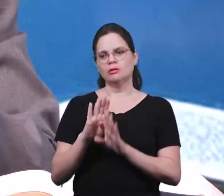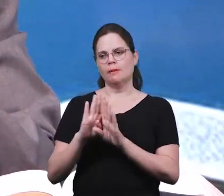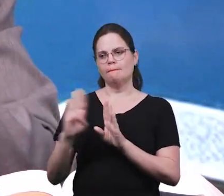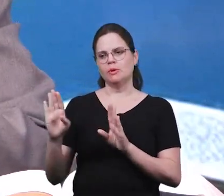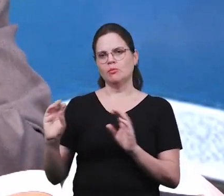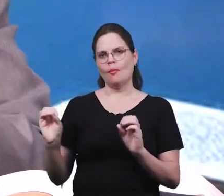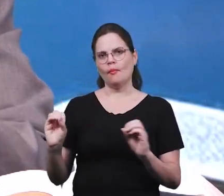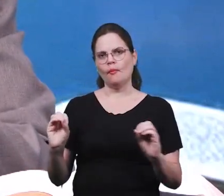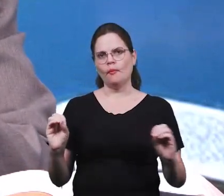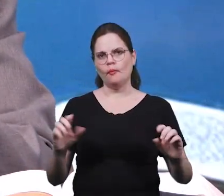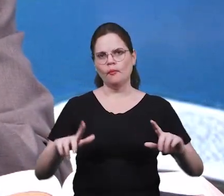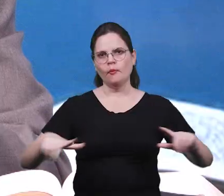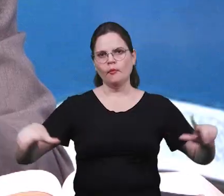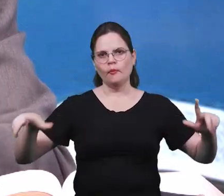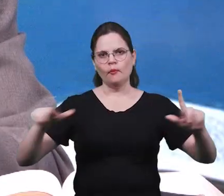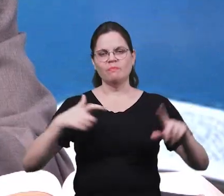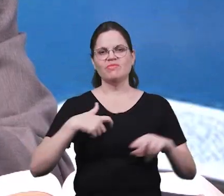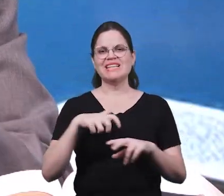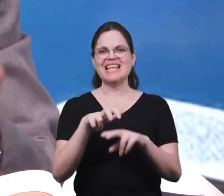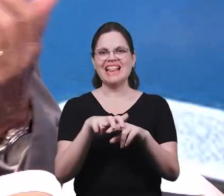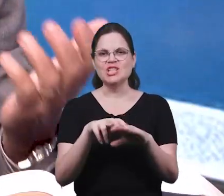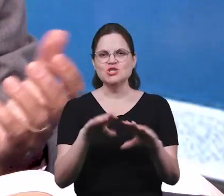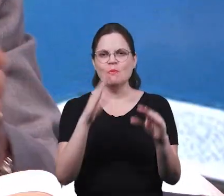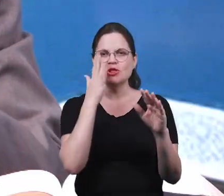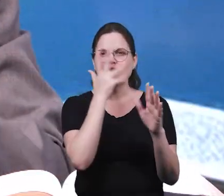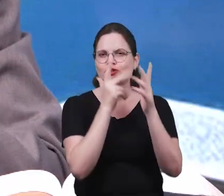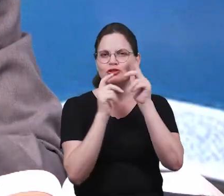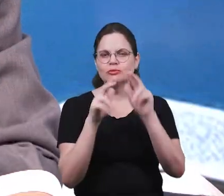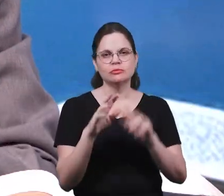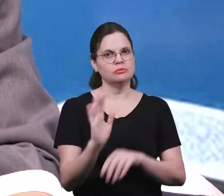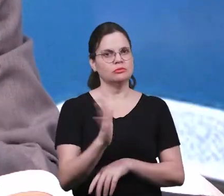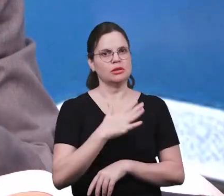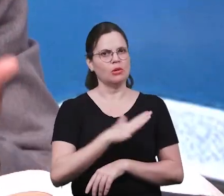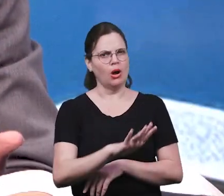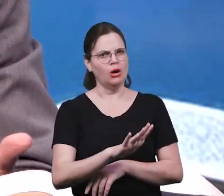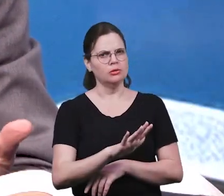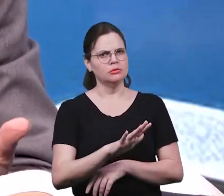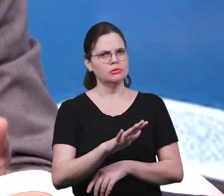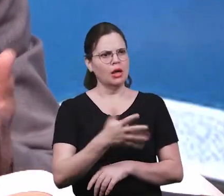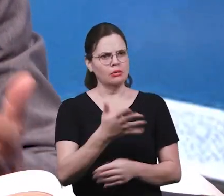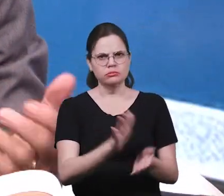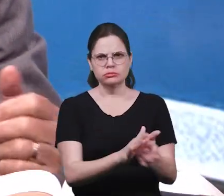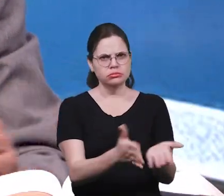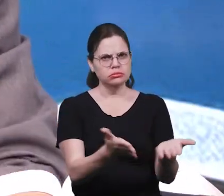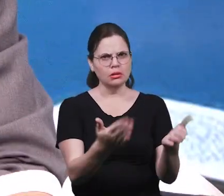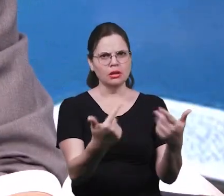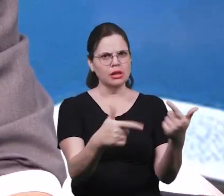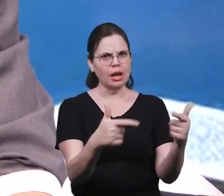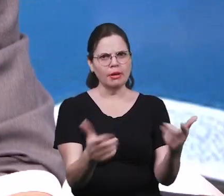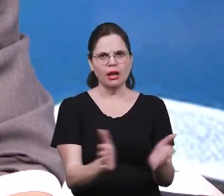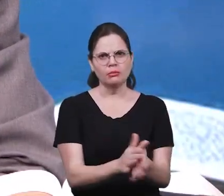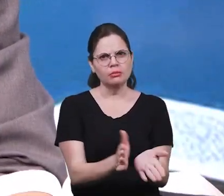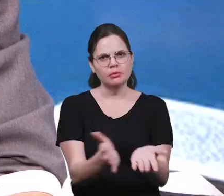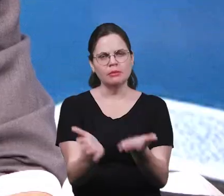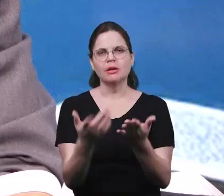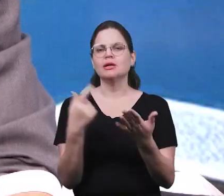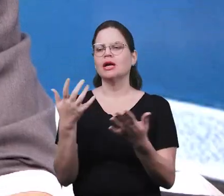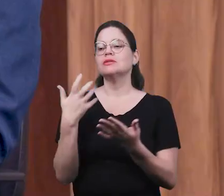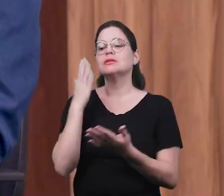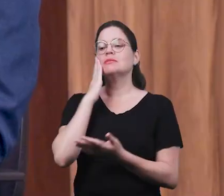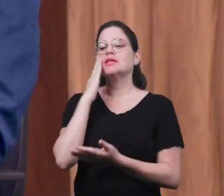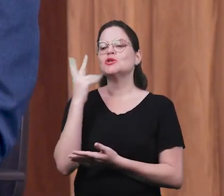disso. Aí é nesse aspecto que eu gostaria de ouvir aqui a experiência como diácono do Welton, nesse sentido. Welton, por